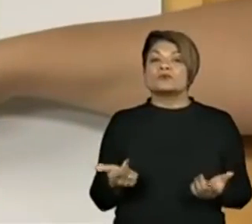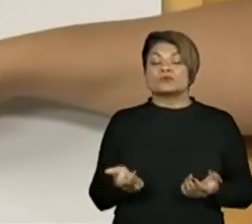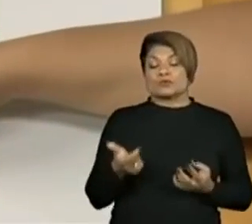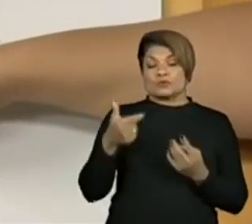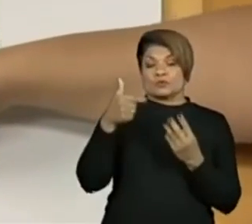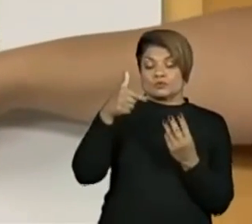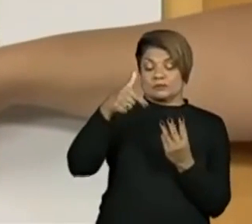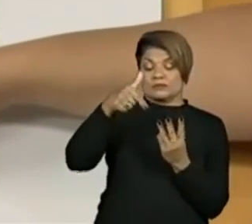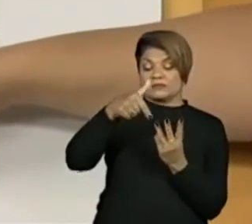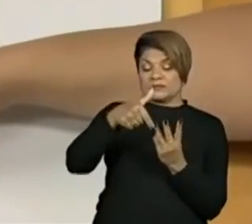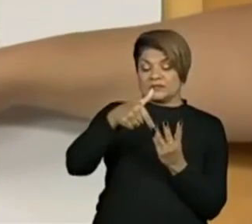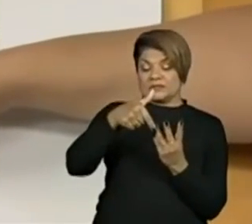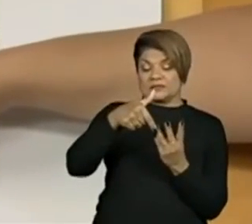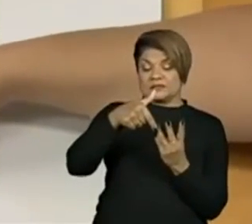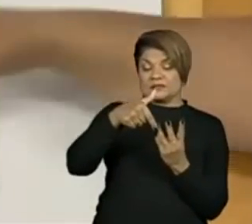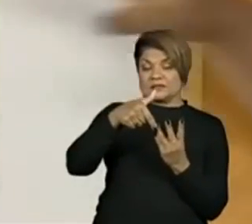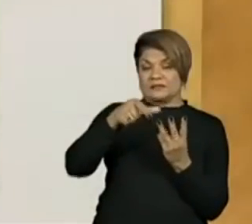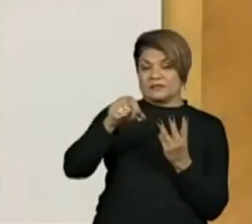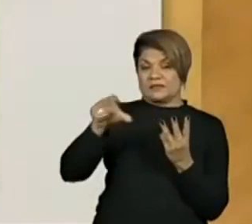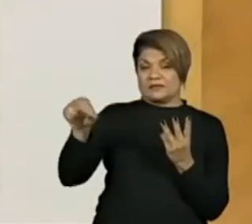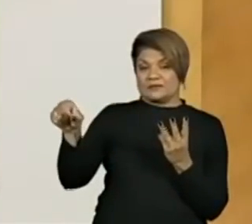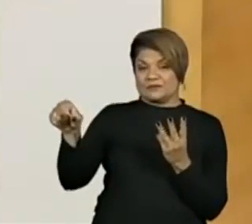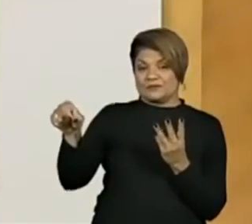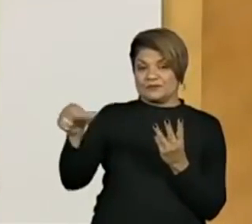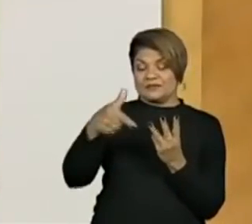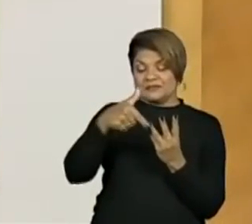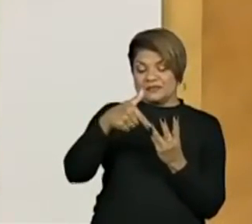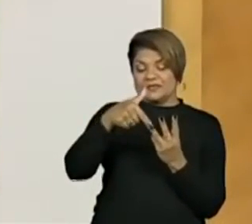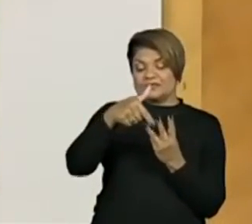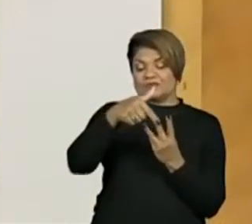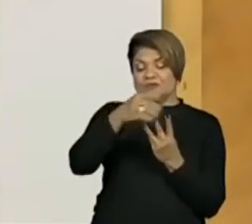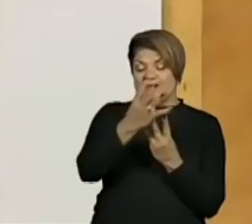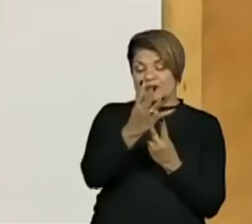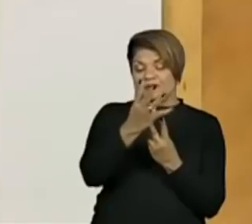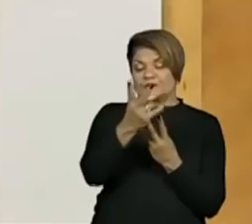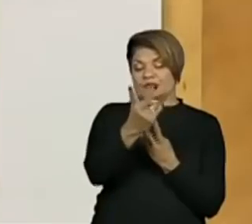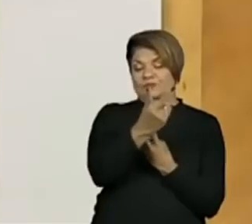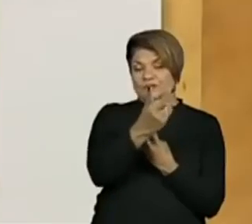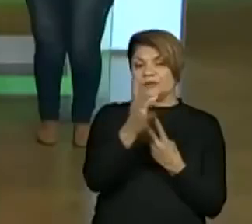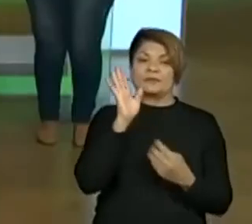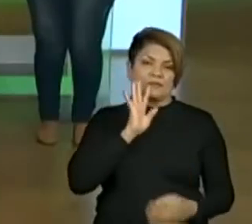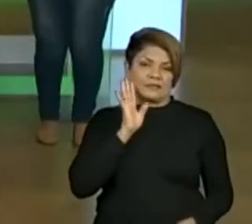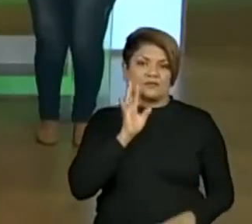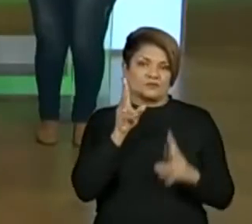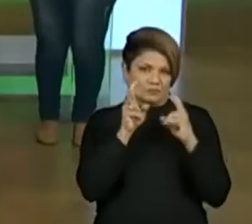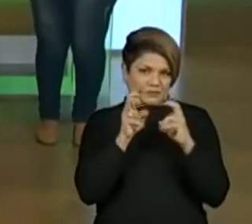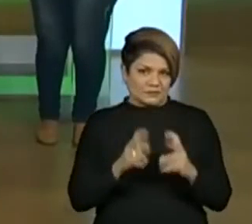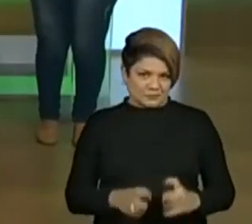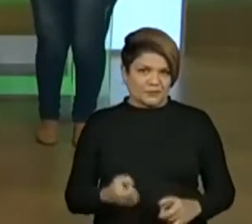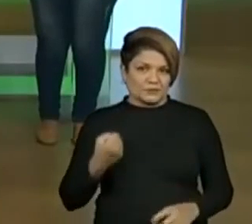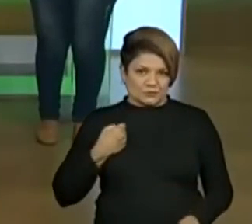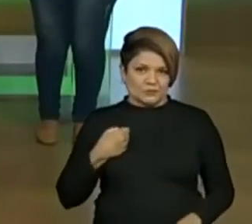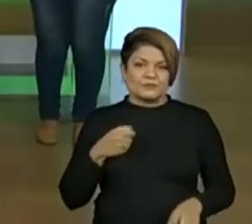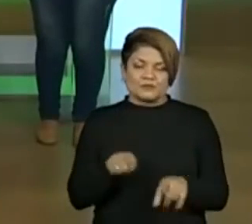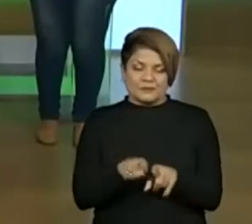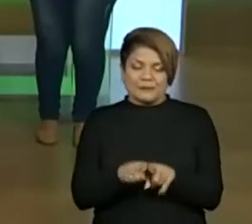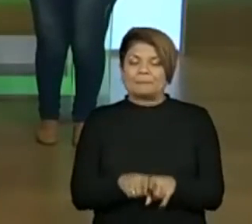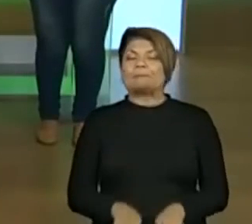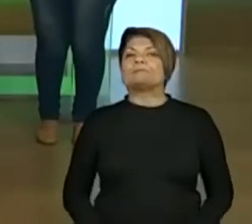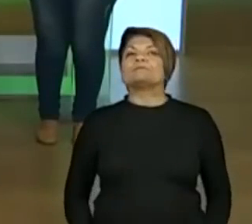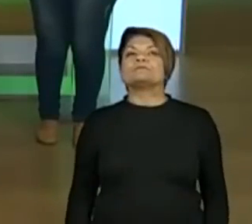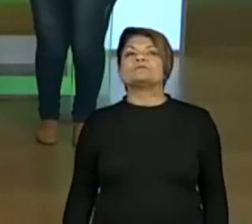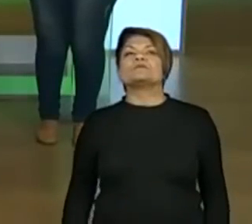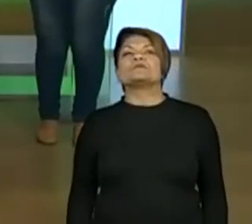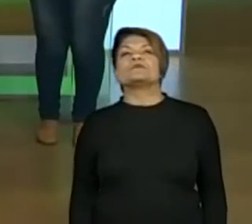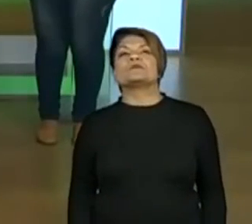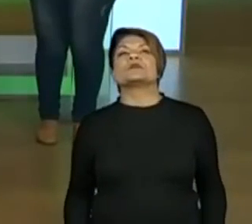ele vale 700. Isso é bem legal da gente observar nos números também, tá bom? E agora eu preciso